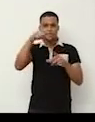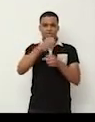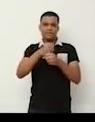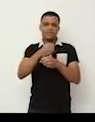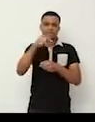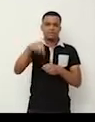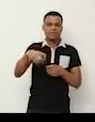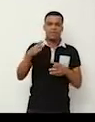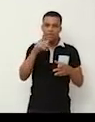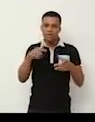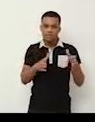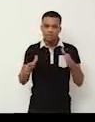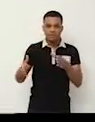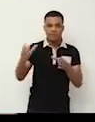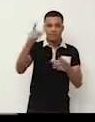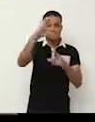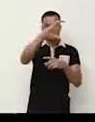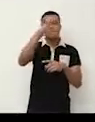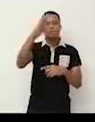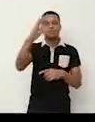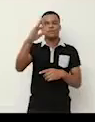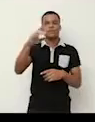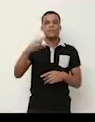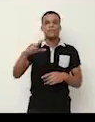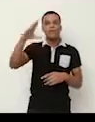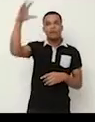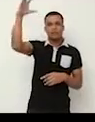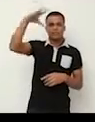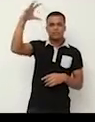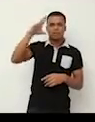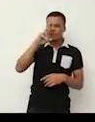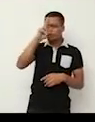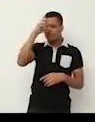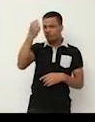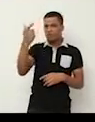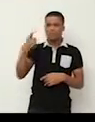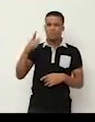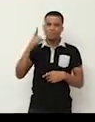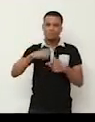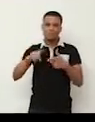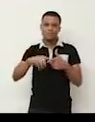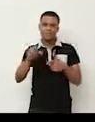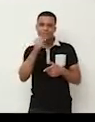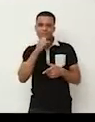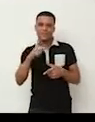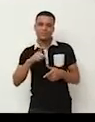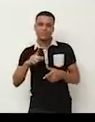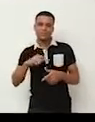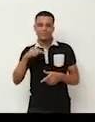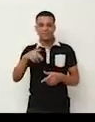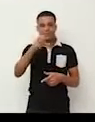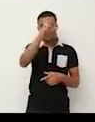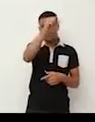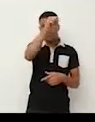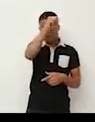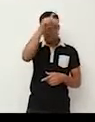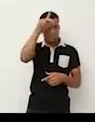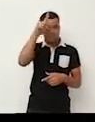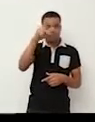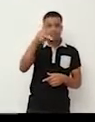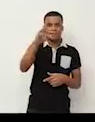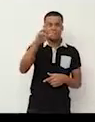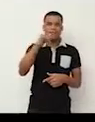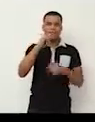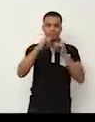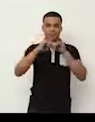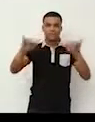no Ribeirão Caladão, em Coronel Fabriciano. A chuva forte trouxe de volta um problema antigo que a candidata do PT vem anunciando em